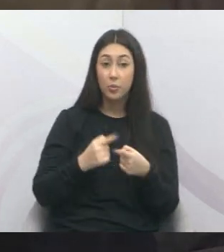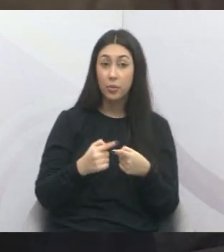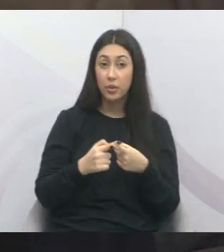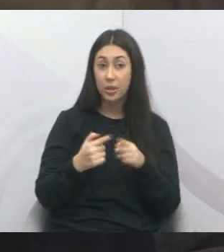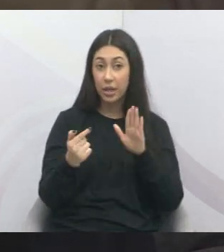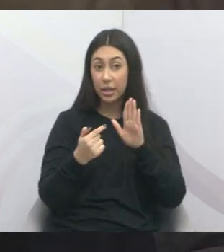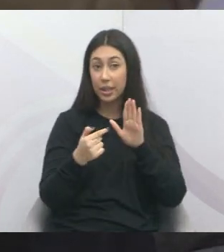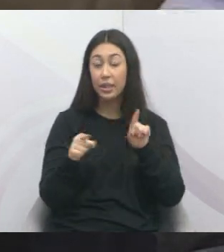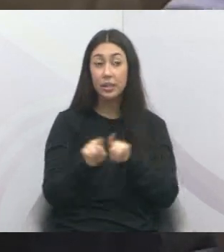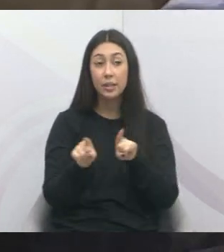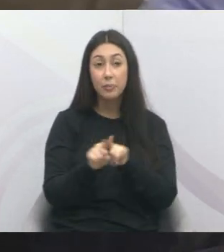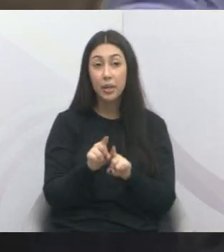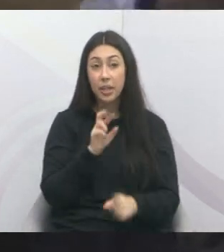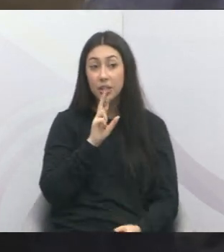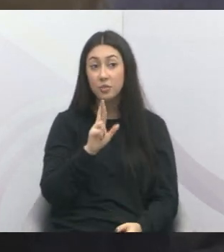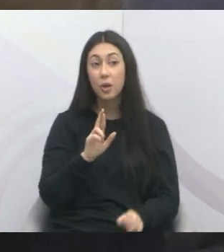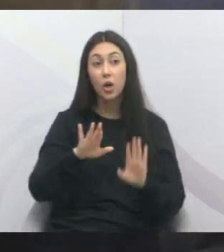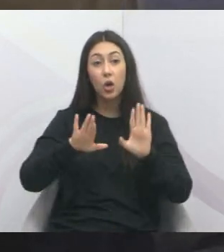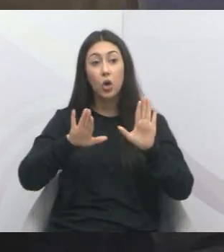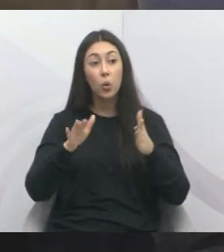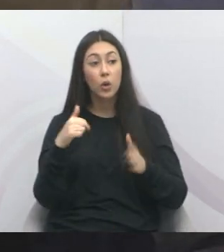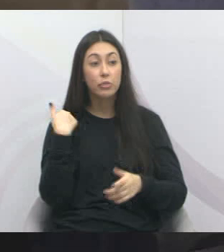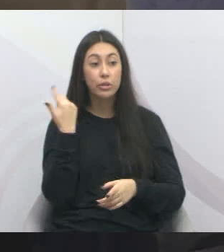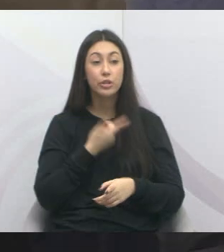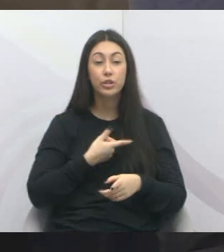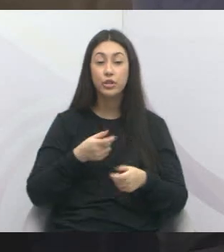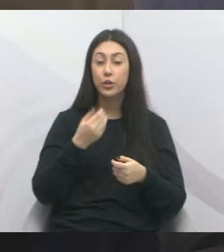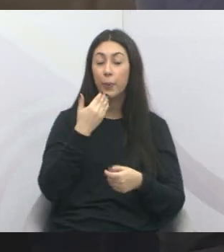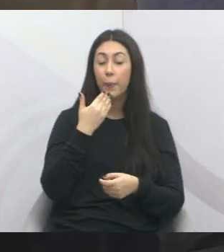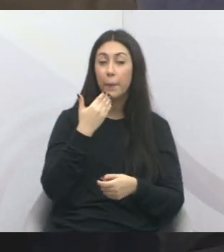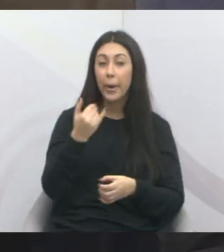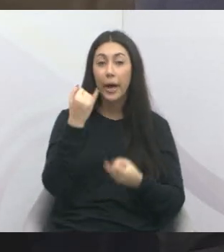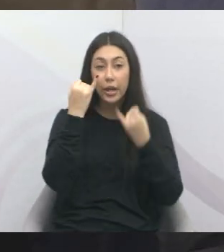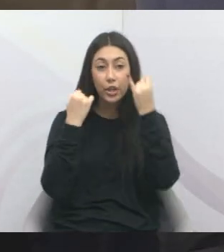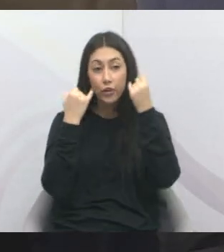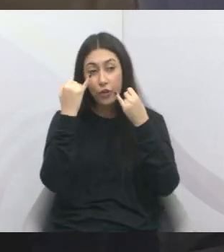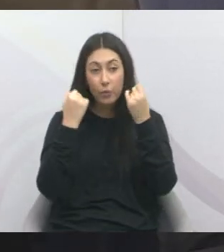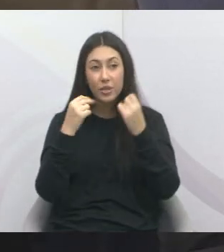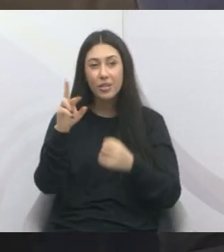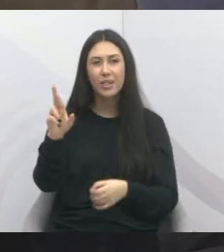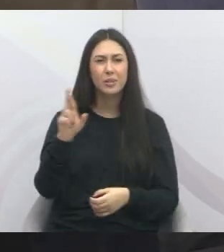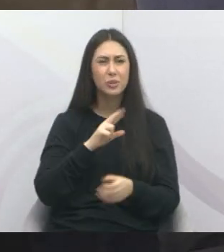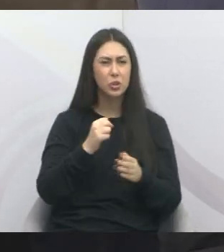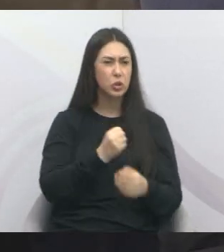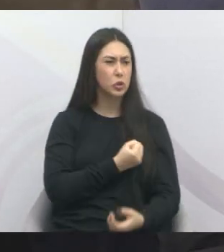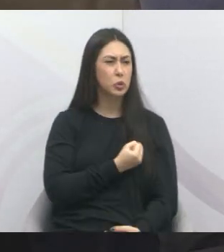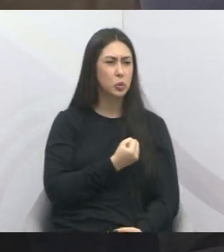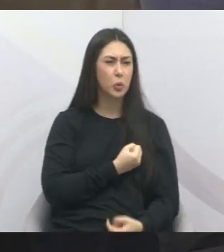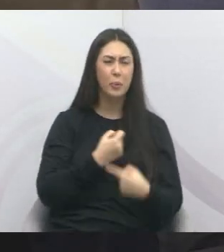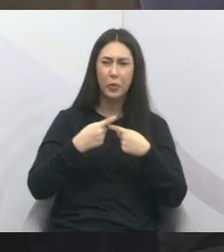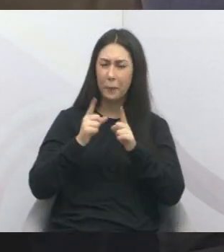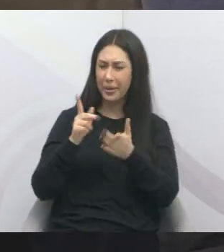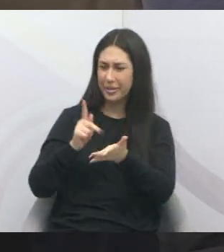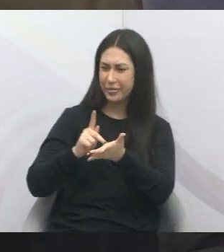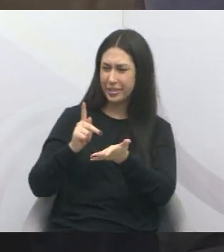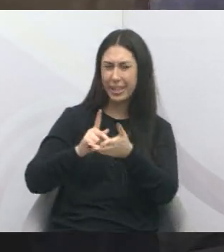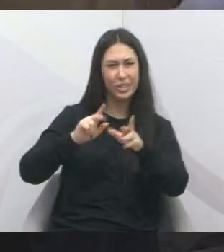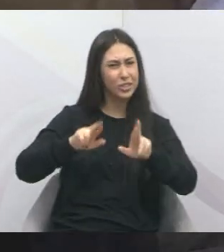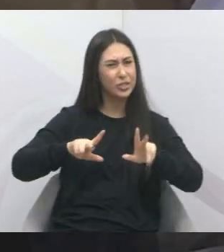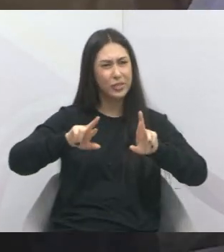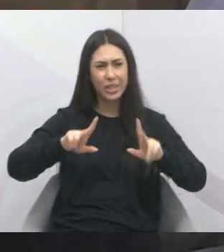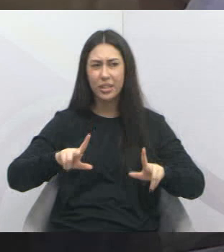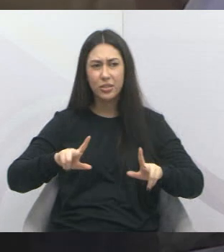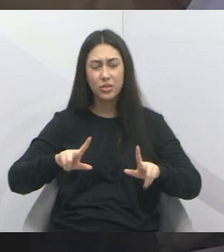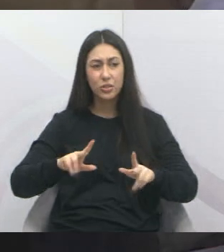ó, as respostas, quando a gente faz pedido de informação nessa casa, vem relatado muito números, e a realidade é outra. Vem muito